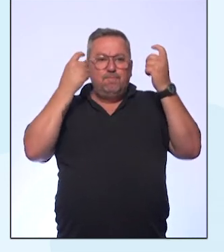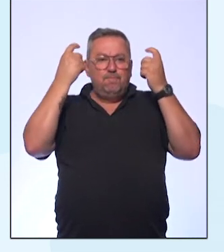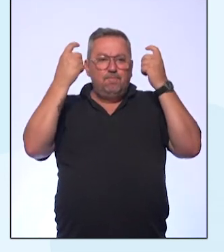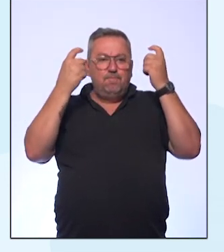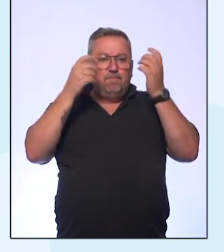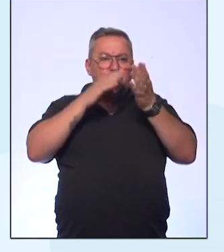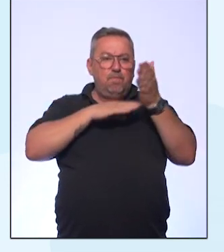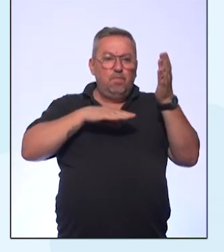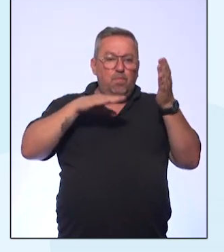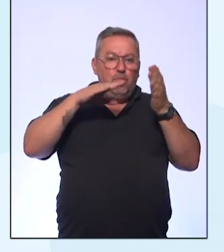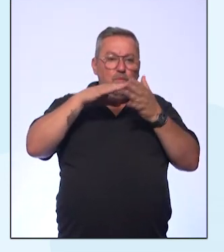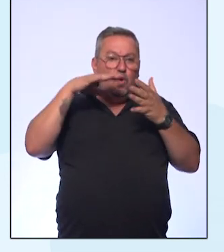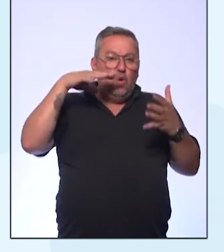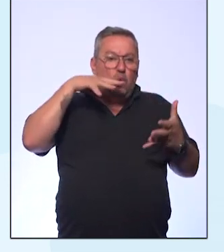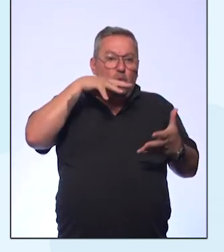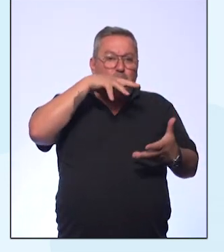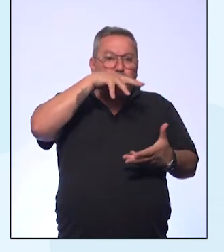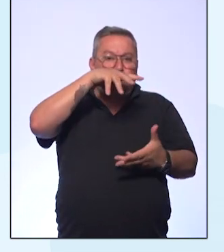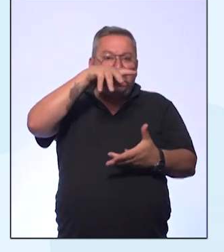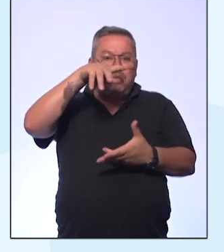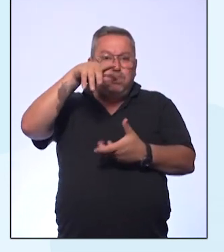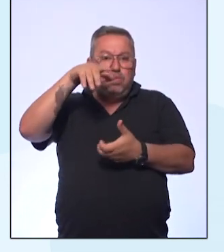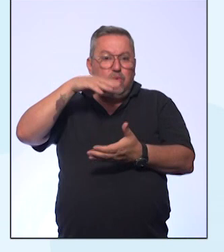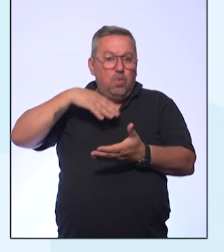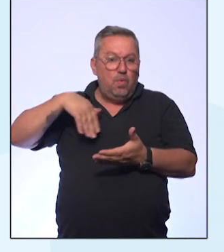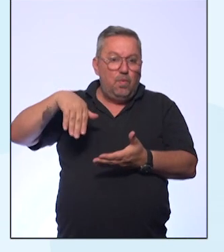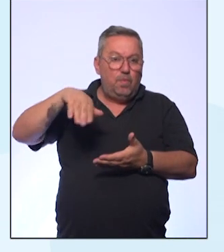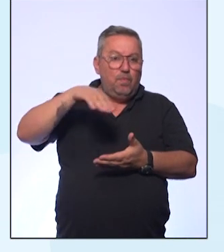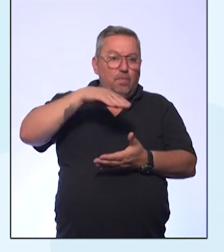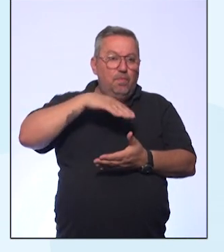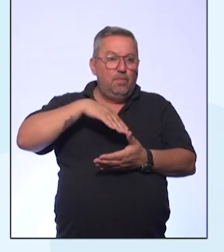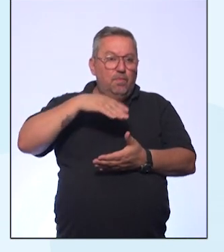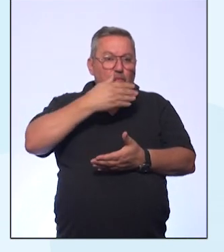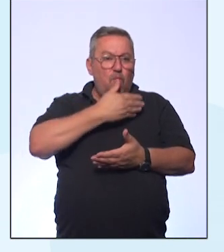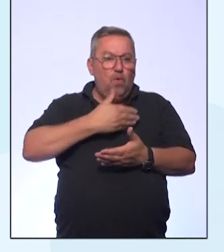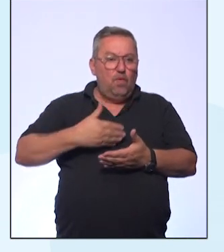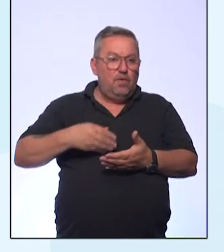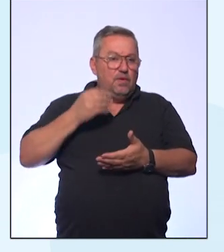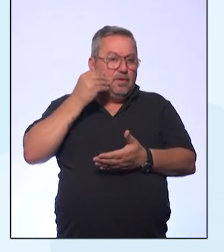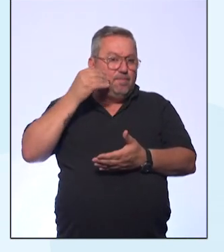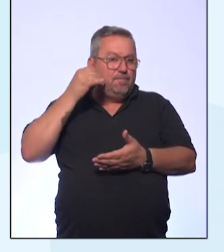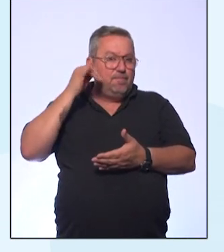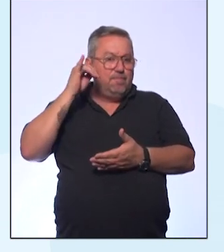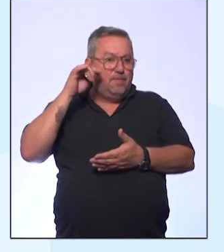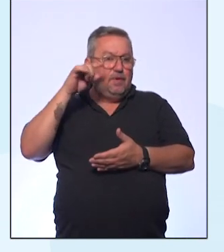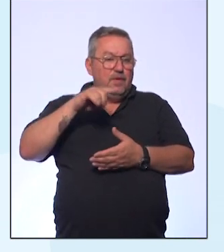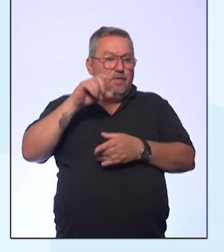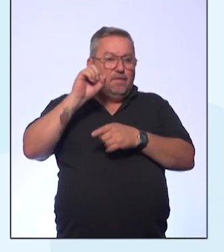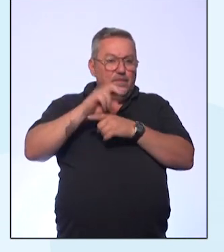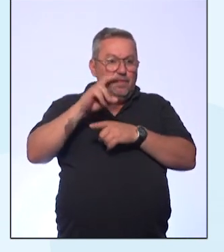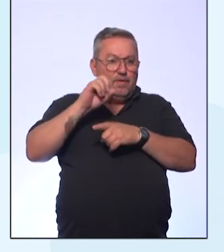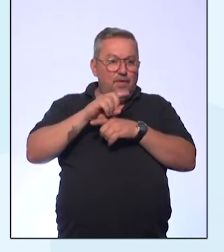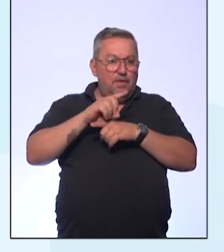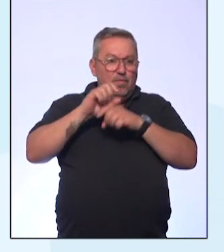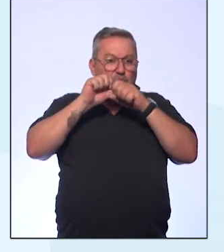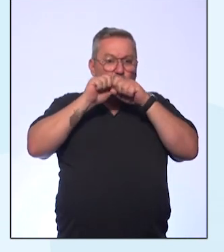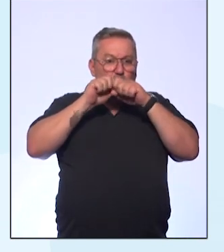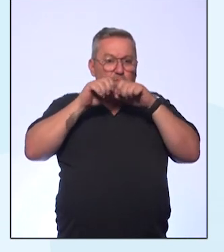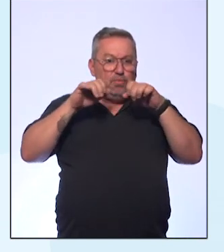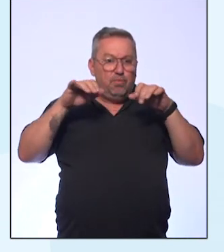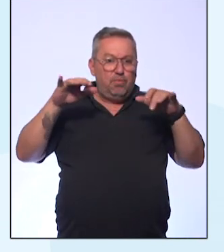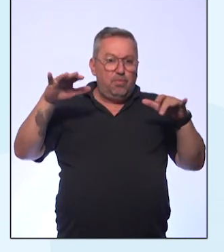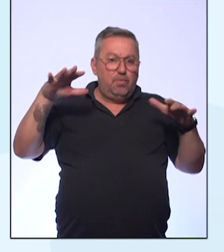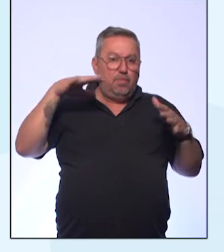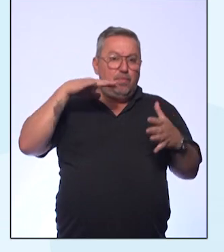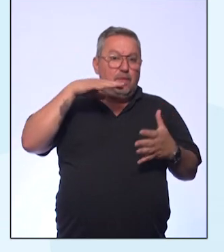de proporções globais. As autoridades tentam evitar que esse hospedeiro desconhecido se espalhe